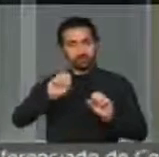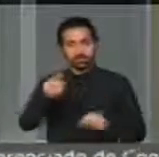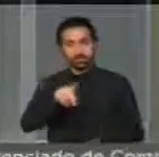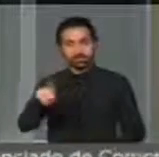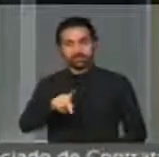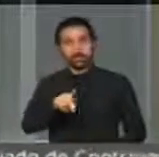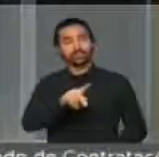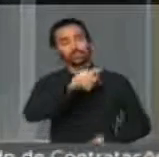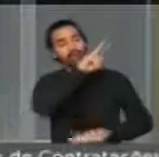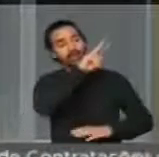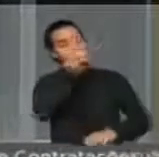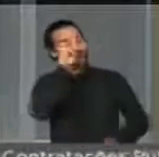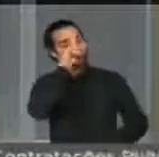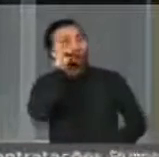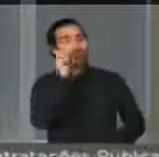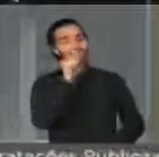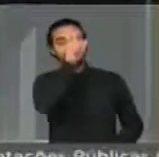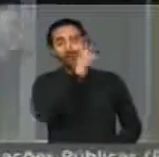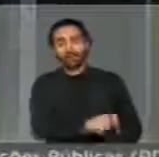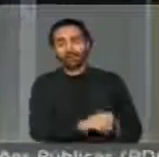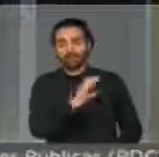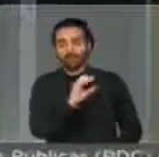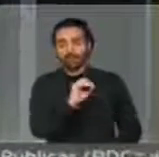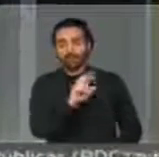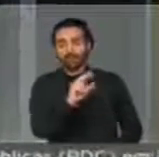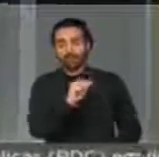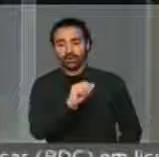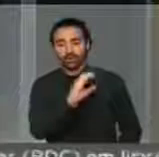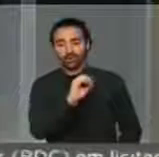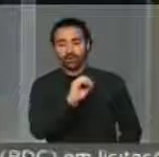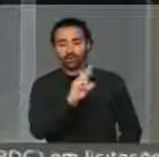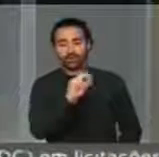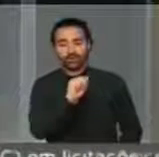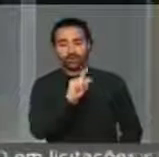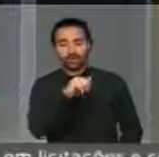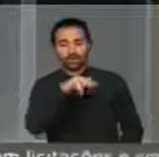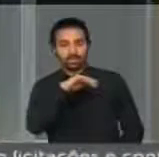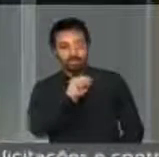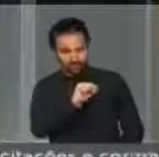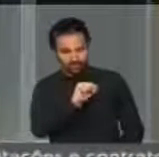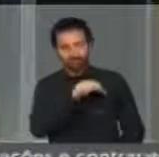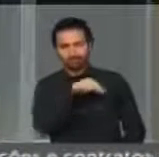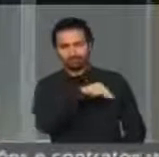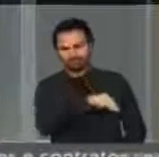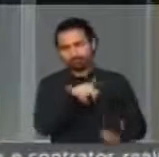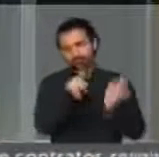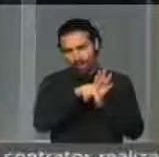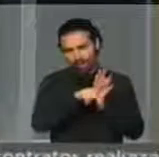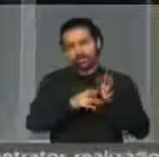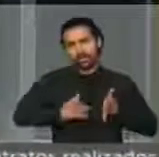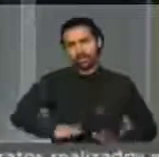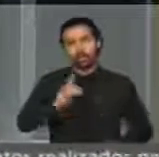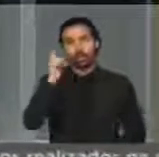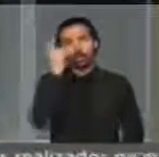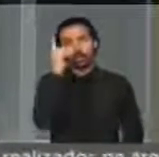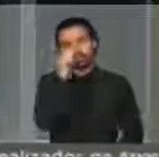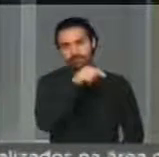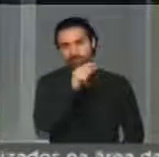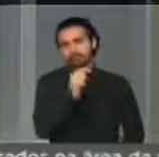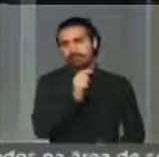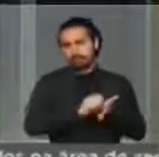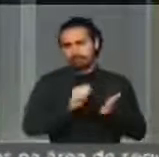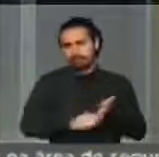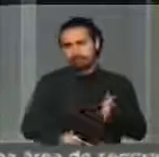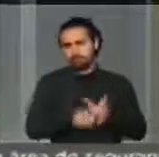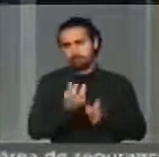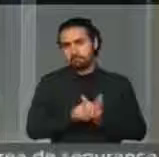Cora Coralina, a Aninha, aqui da cidade de Goiás, eternizada por sua obra